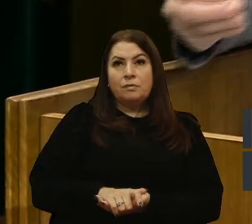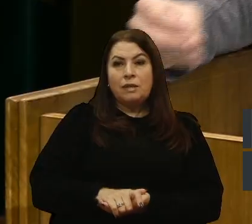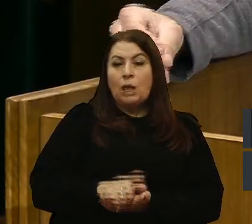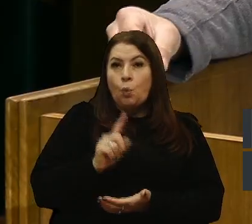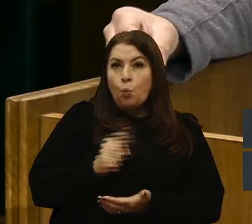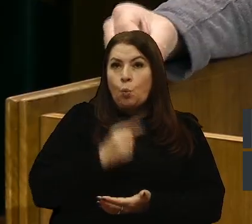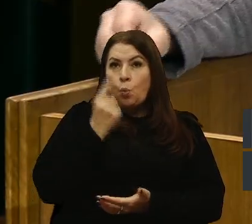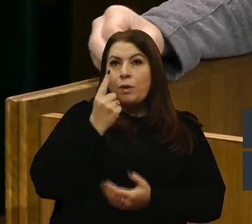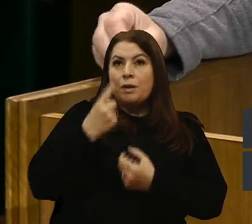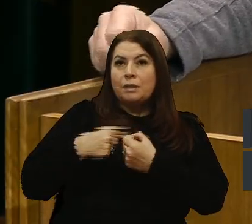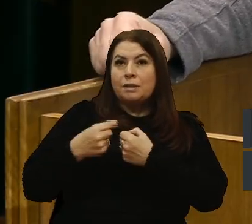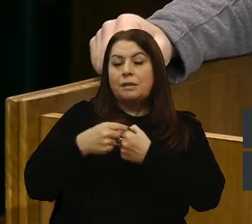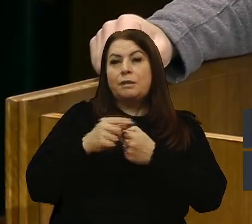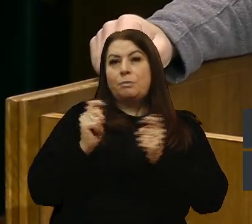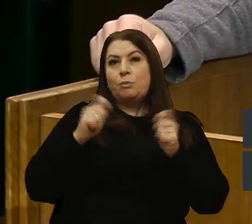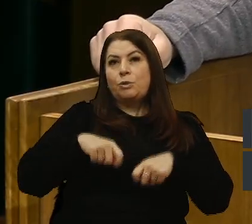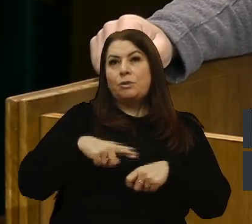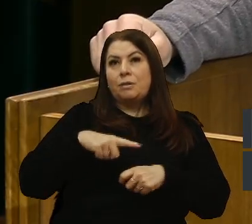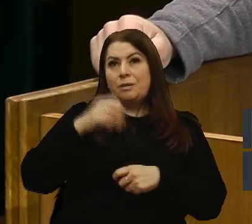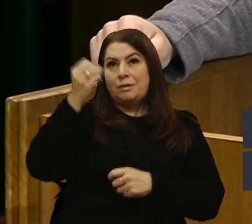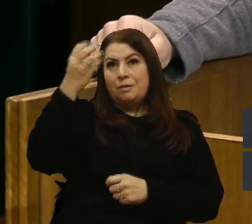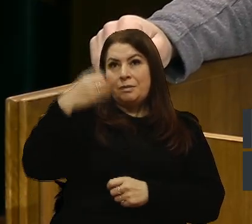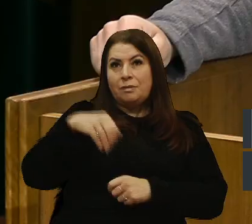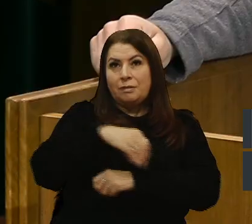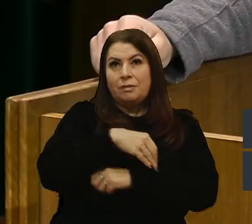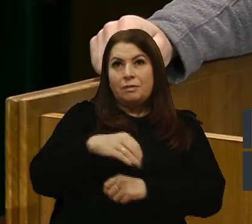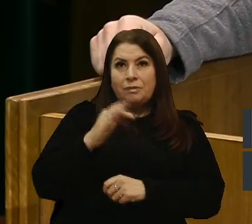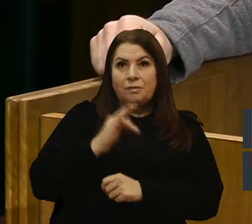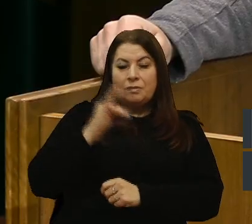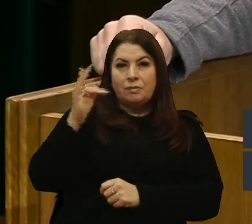única cidade que possui semáforo numa rodovia